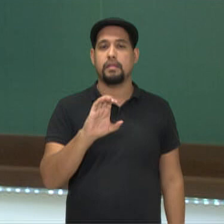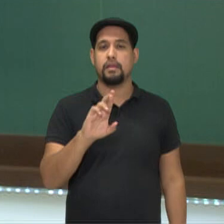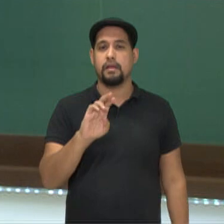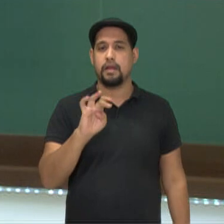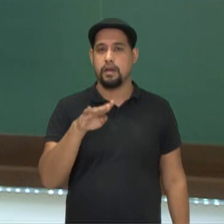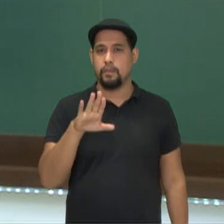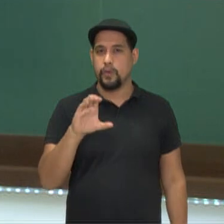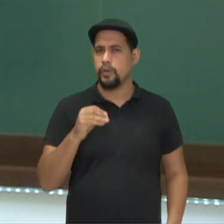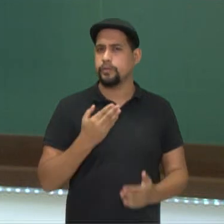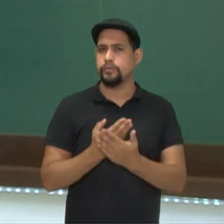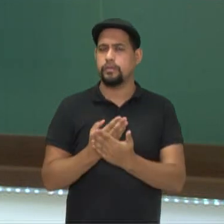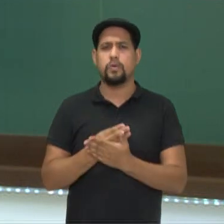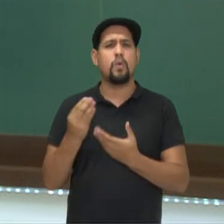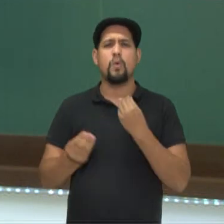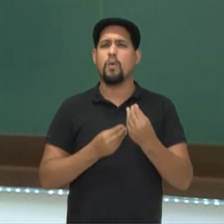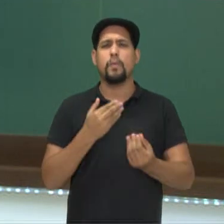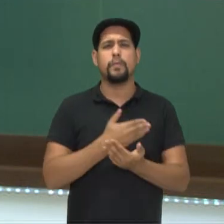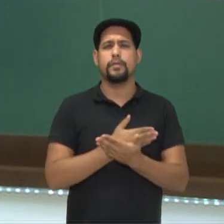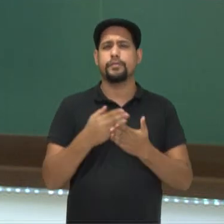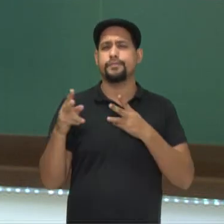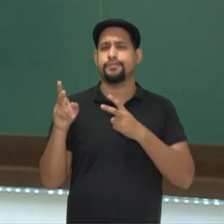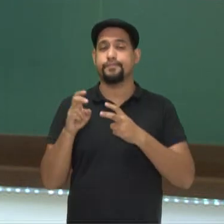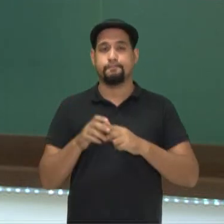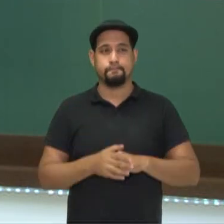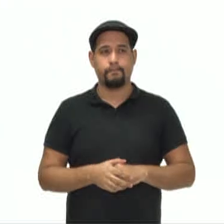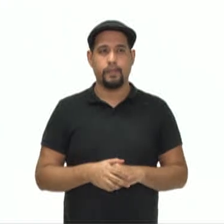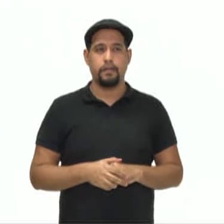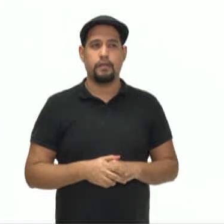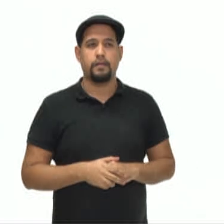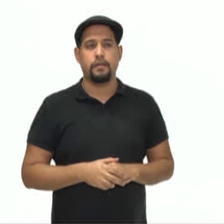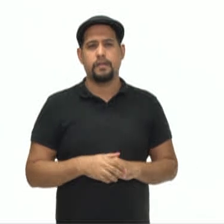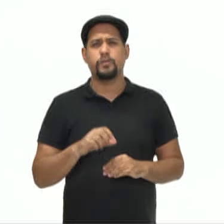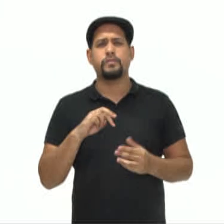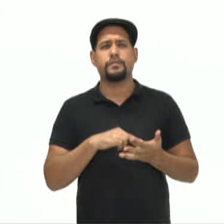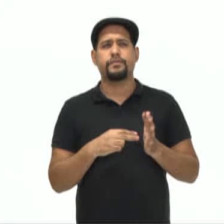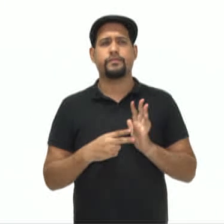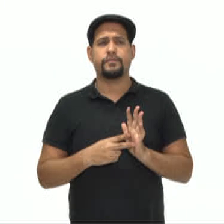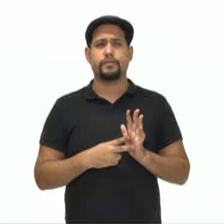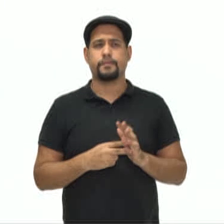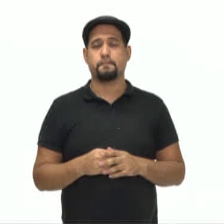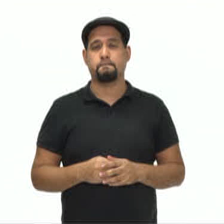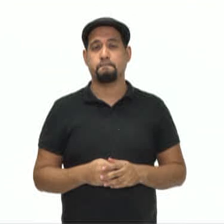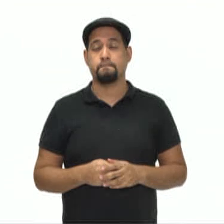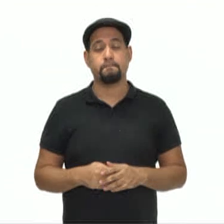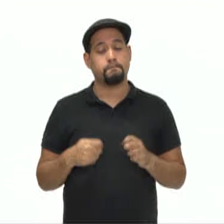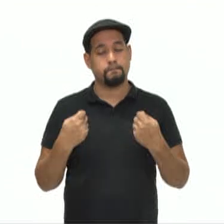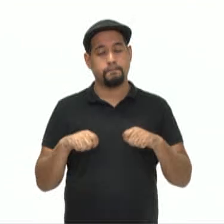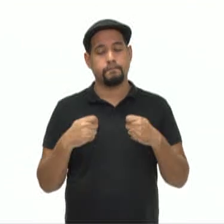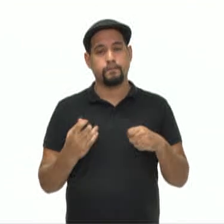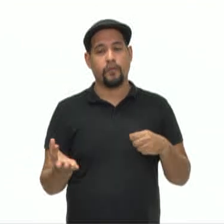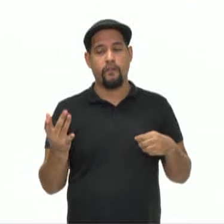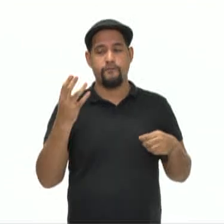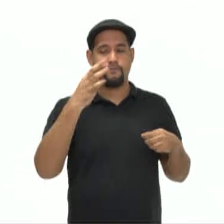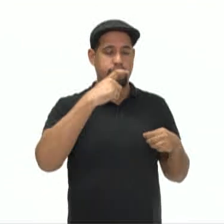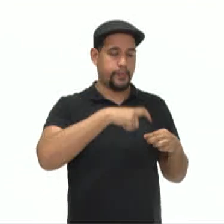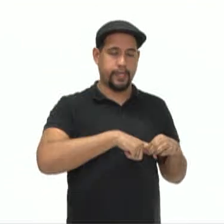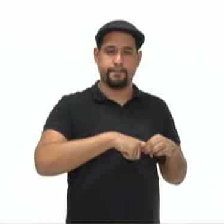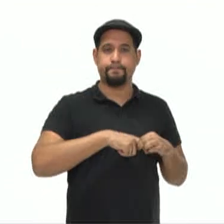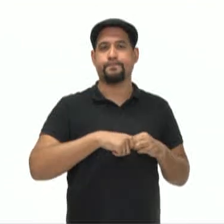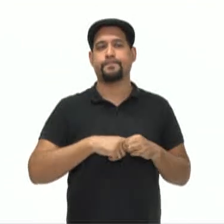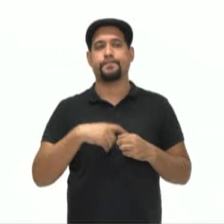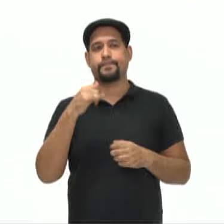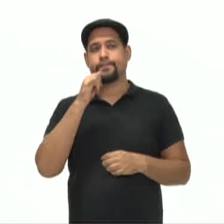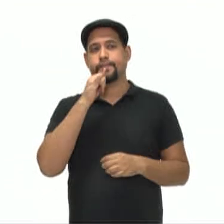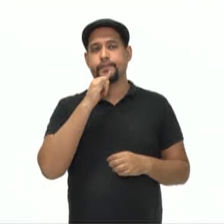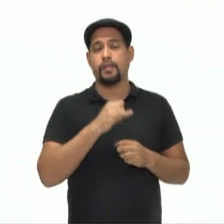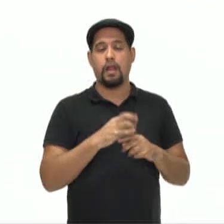intercâmbio estudantil. Mas como surgiu o termo? Vamos ver. Para saber o que é intercâmbio estudantil, temos que voltar às suas origens. Quando